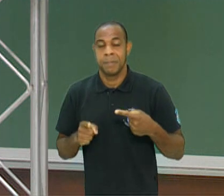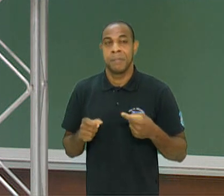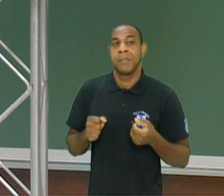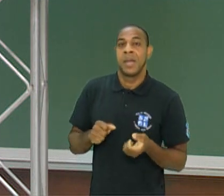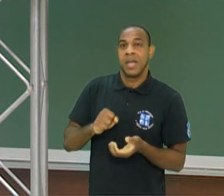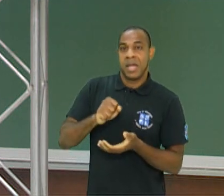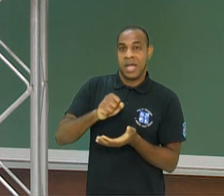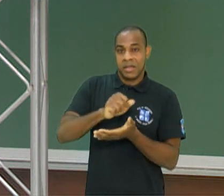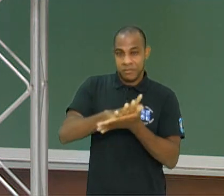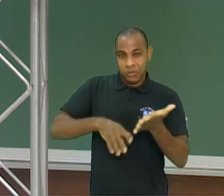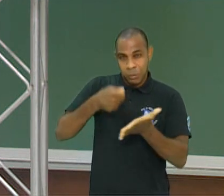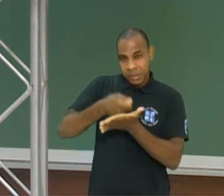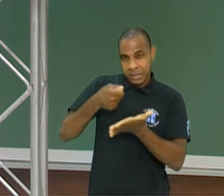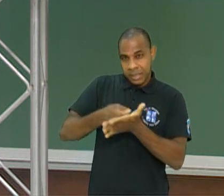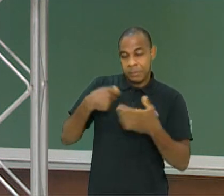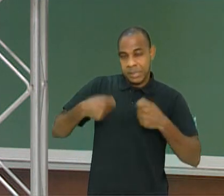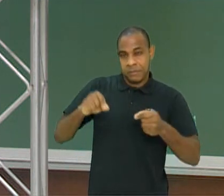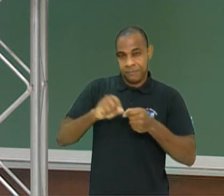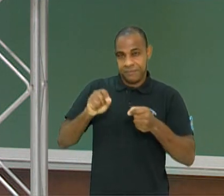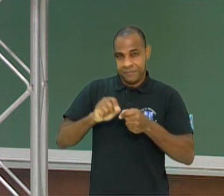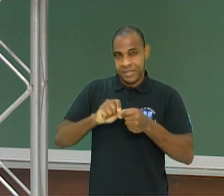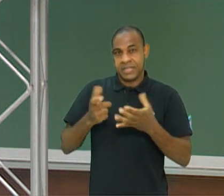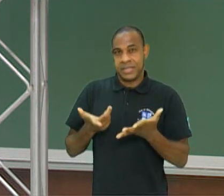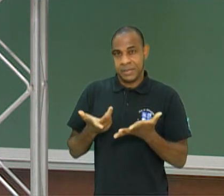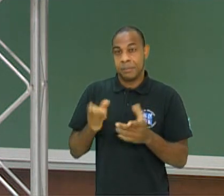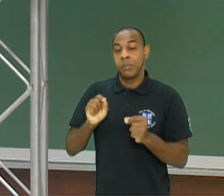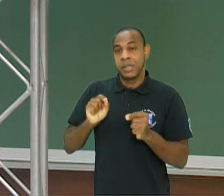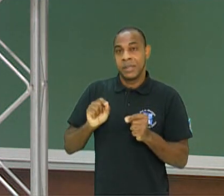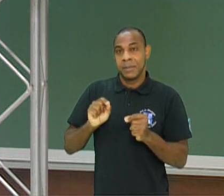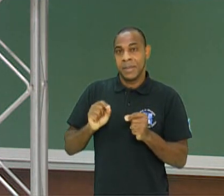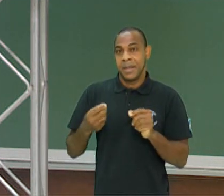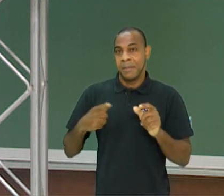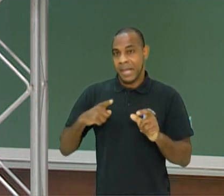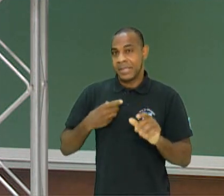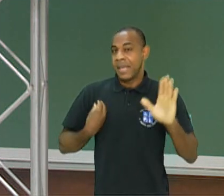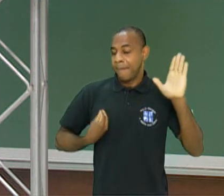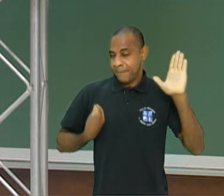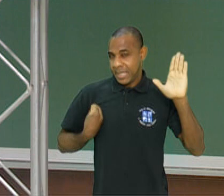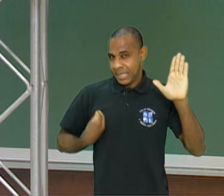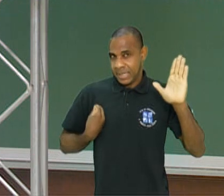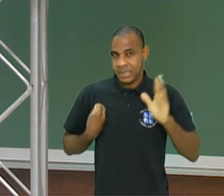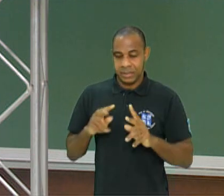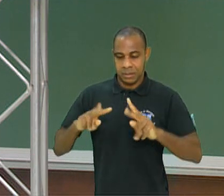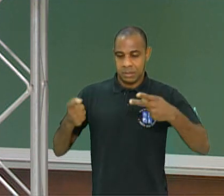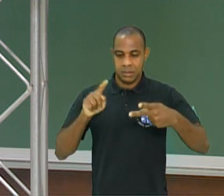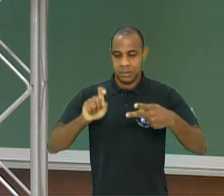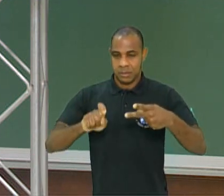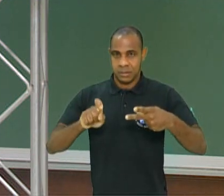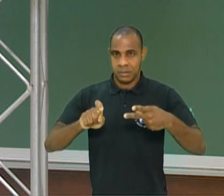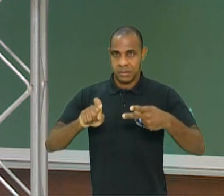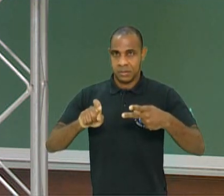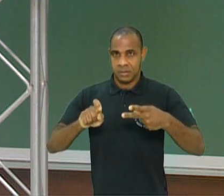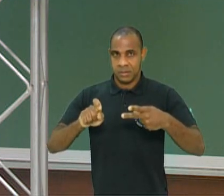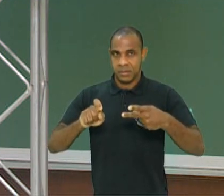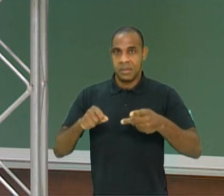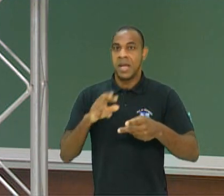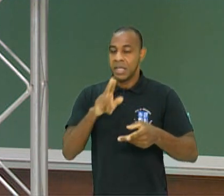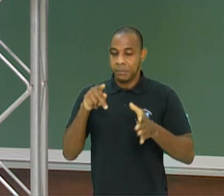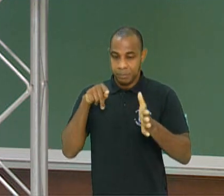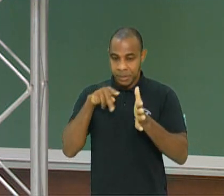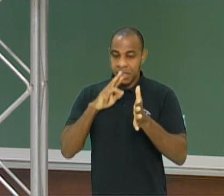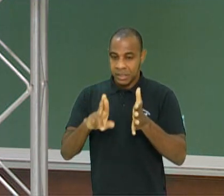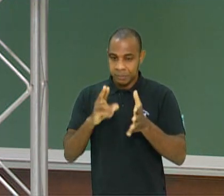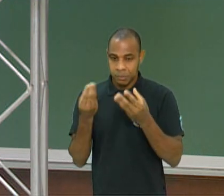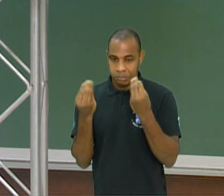atividade obrigatória que vocês precisam realizar para garantir a presença. Então, clicou no link, enviou a atividade, o professor já